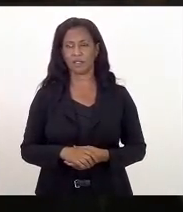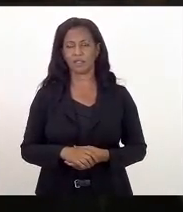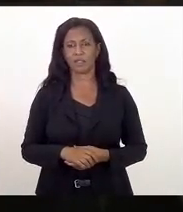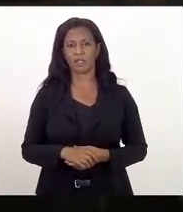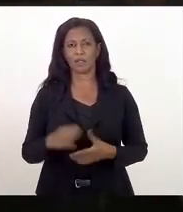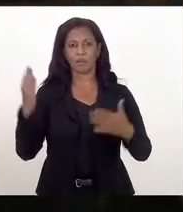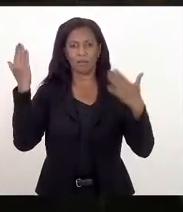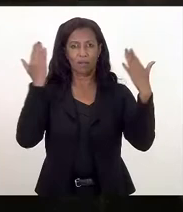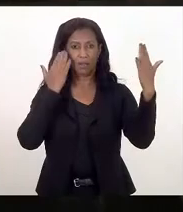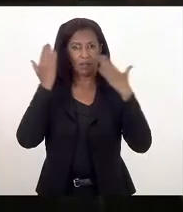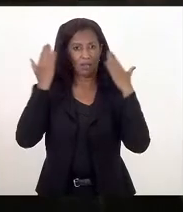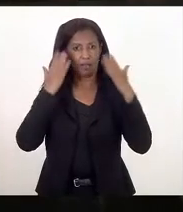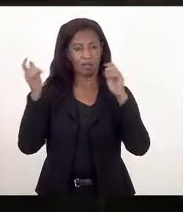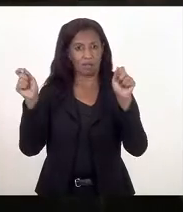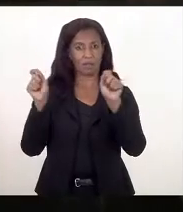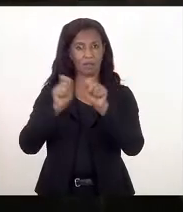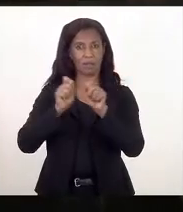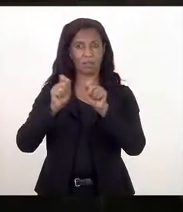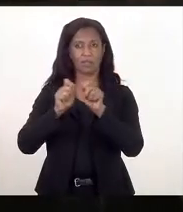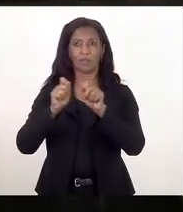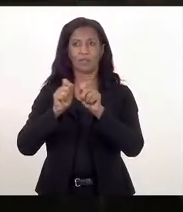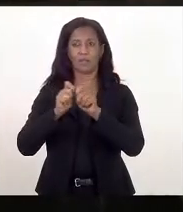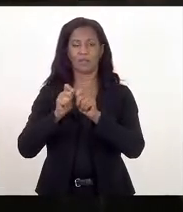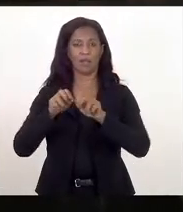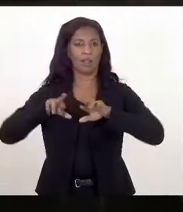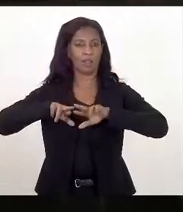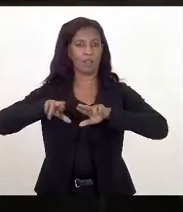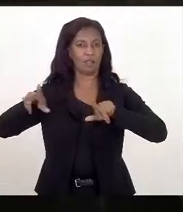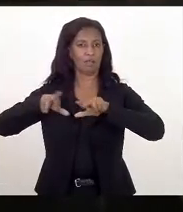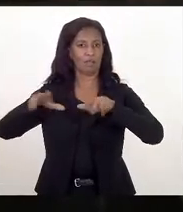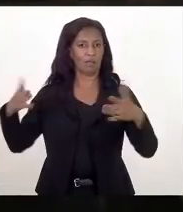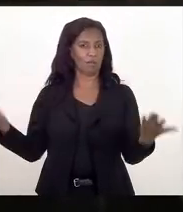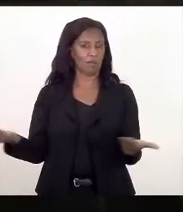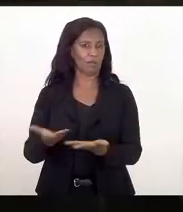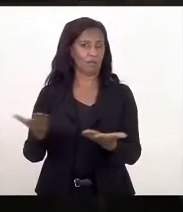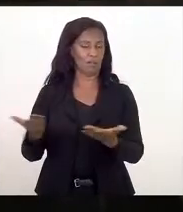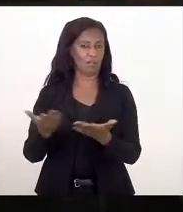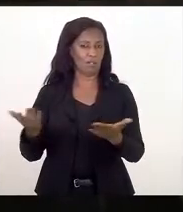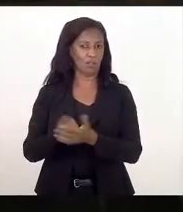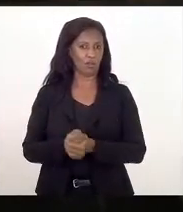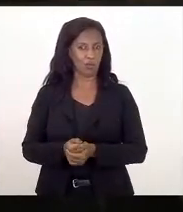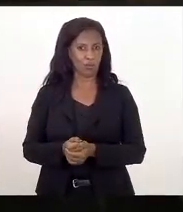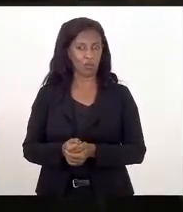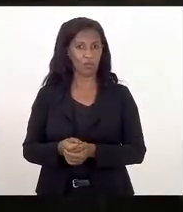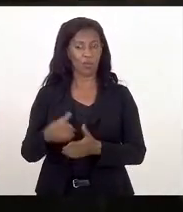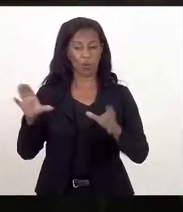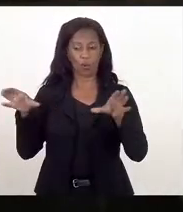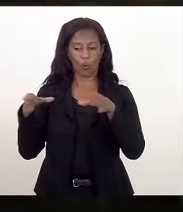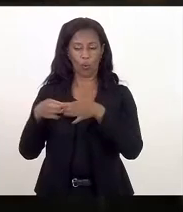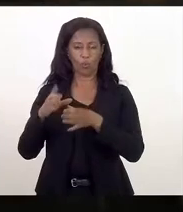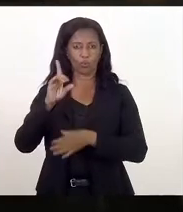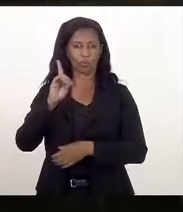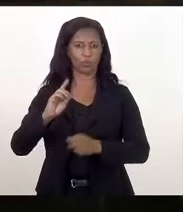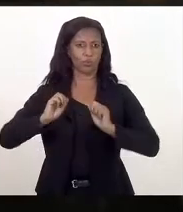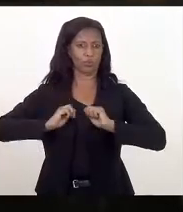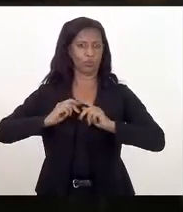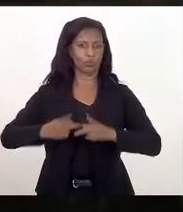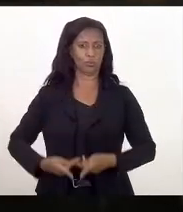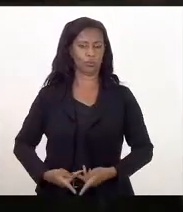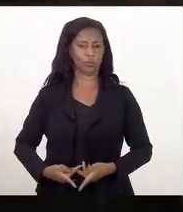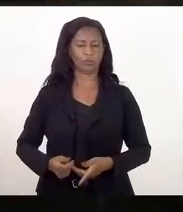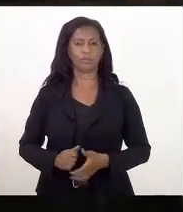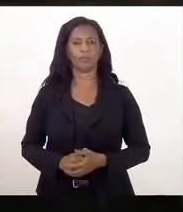relação que a gente vem construindo, e, obviamente, não é de hoje, mas de muitos anos, dessa Comissão de Direitos Humanos diretamente com a Defensoria